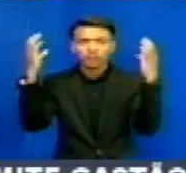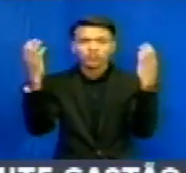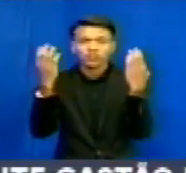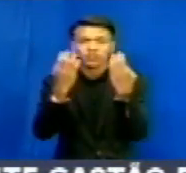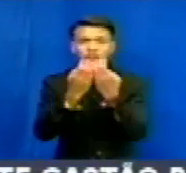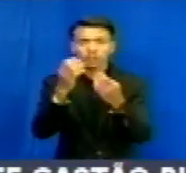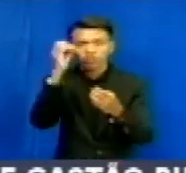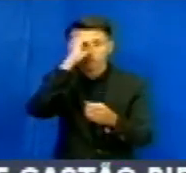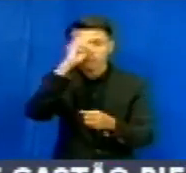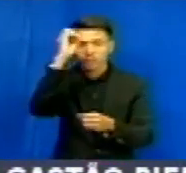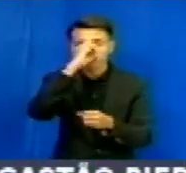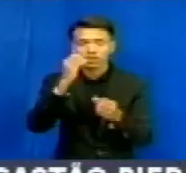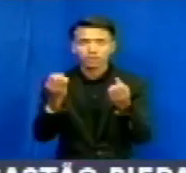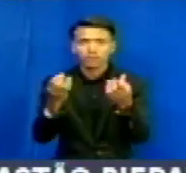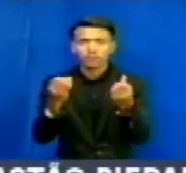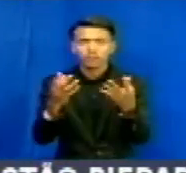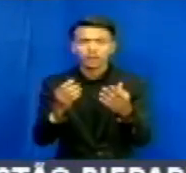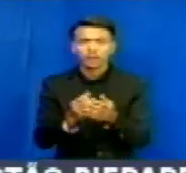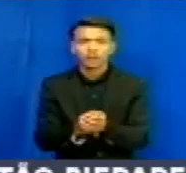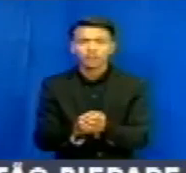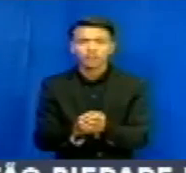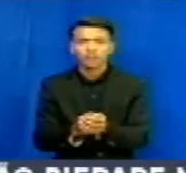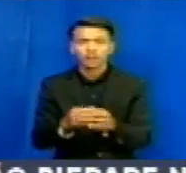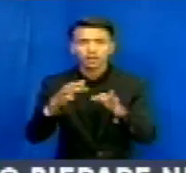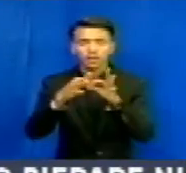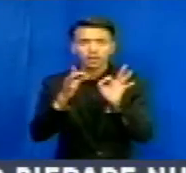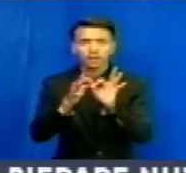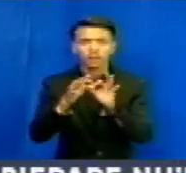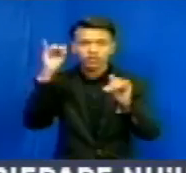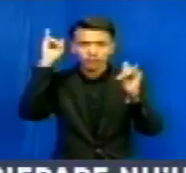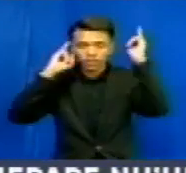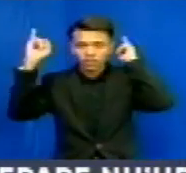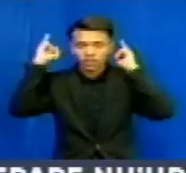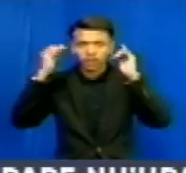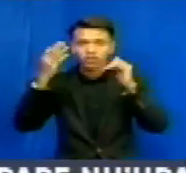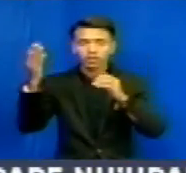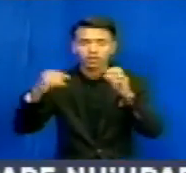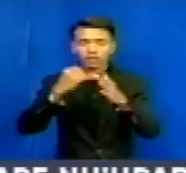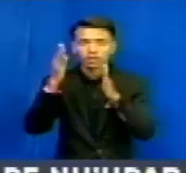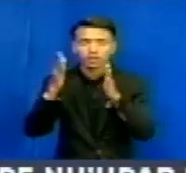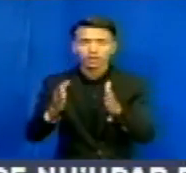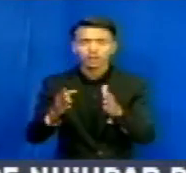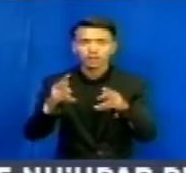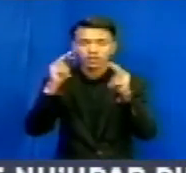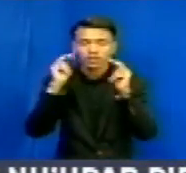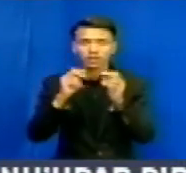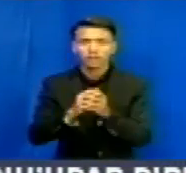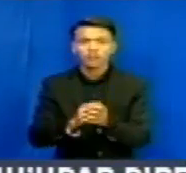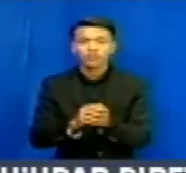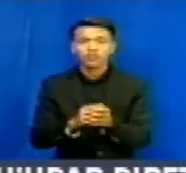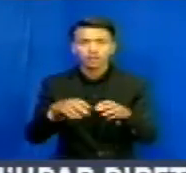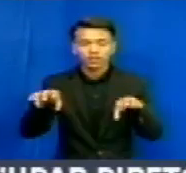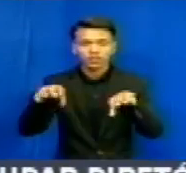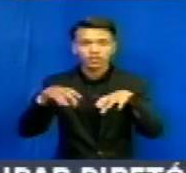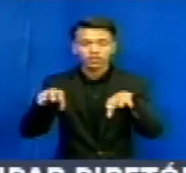Nini Observação, Baraclima, tu concentra e formação intelectual jornalista Nini. Capacidade técnica, capacidade